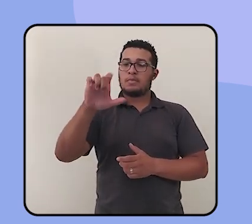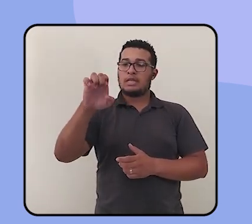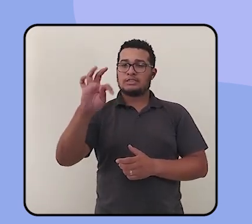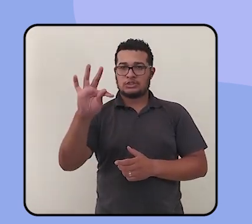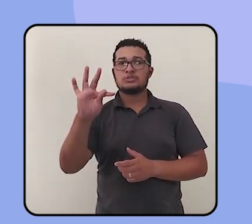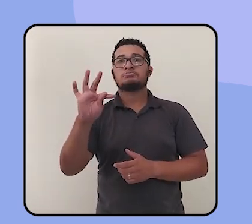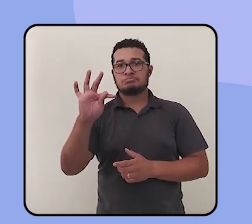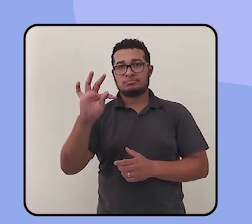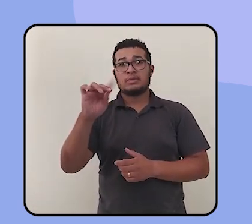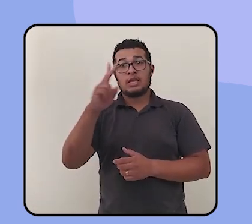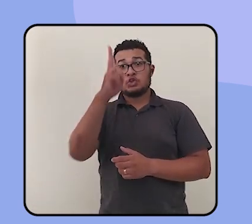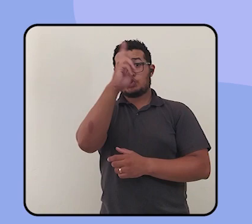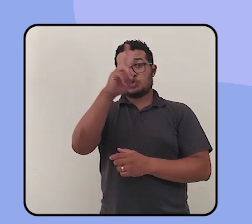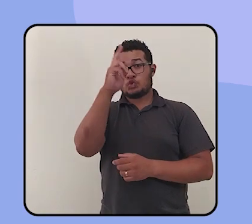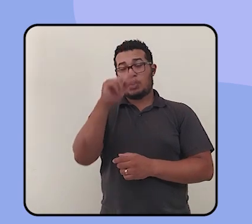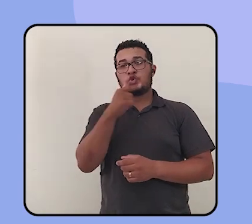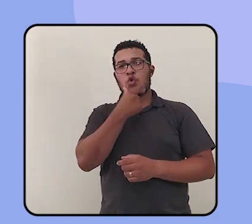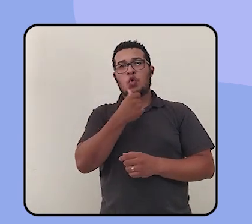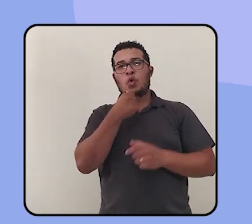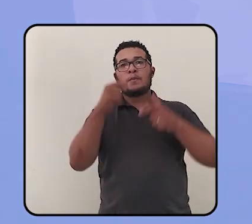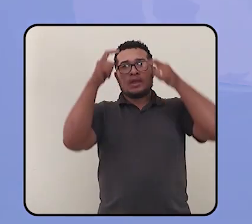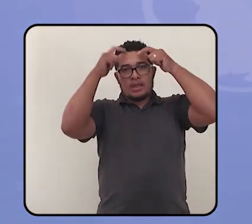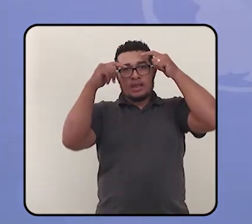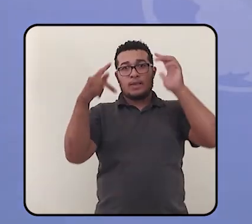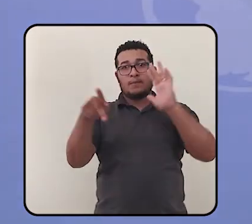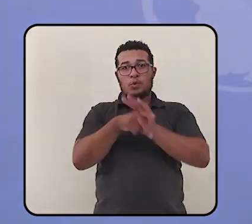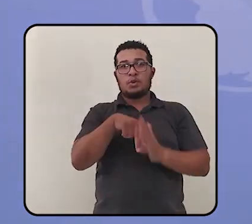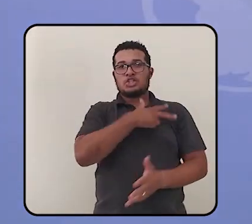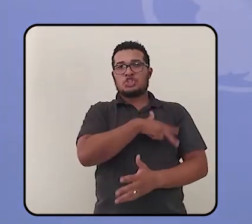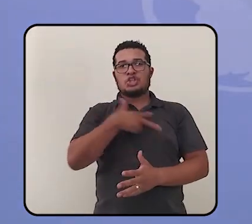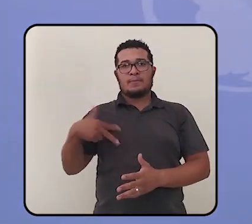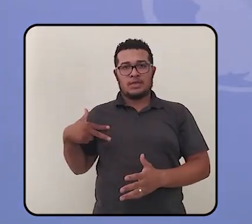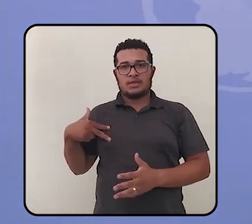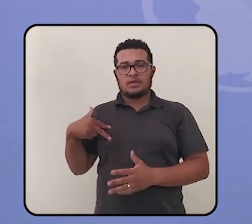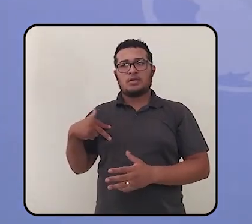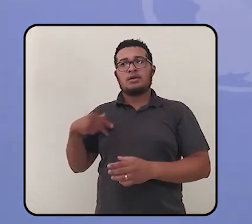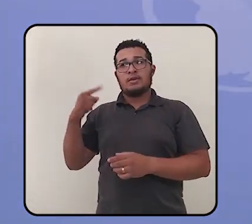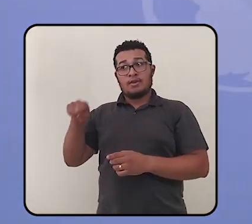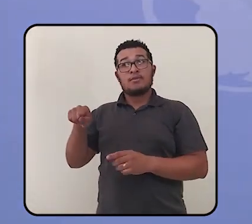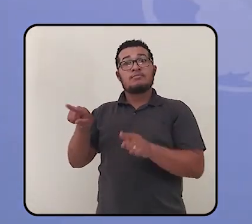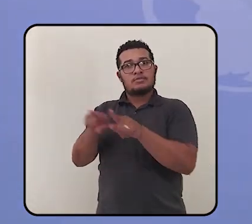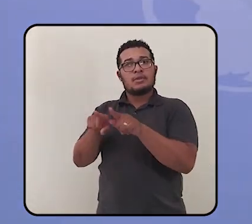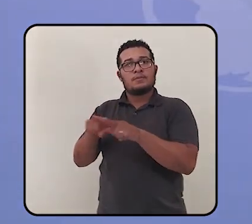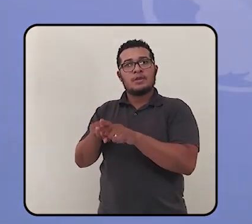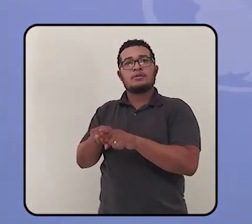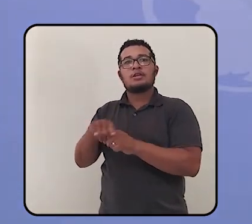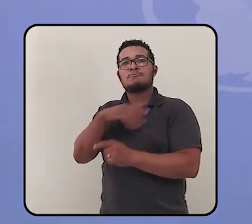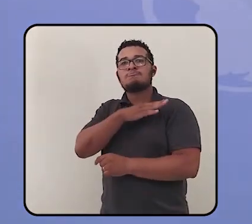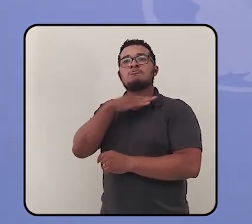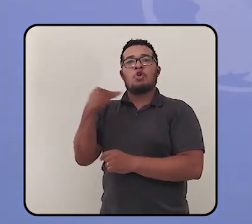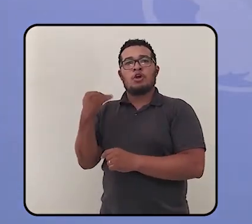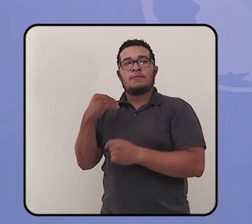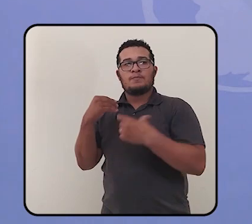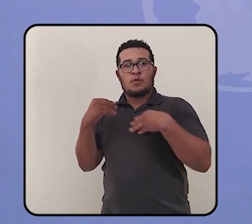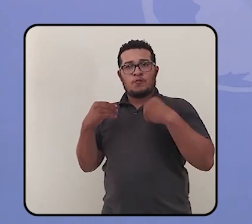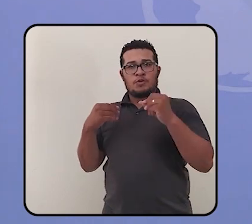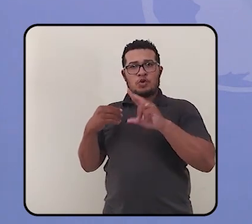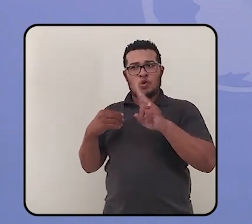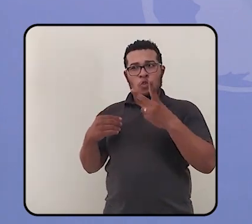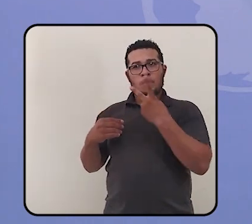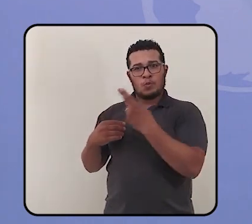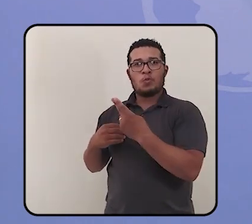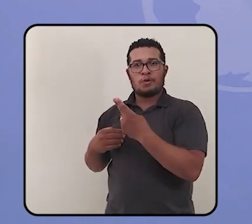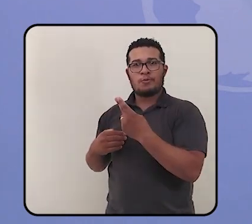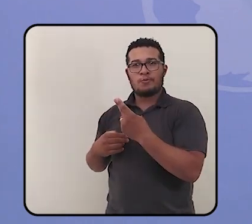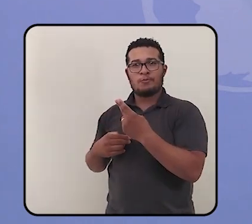livro é a história de um rei o rei da dinamarca que morre o nome dele era hamlet e o seu filho também hamlet e o